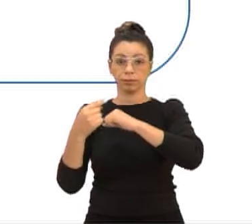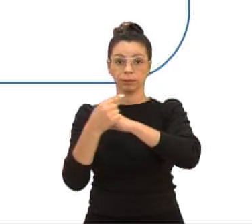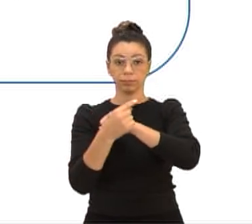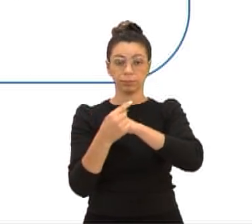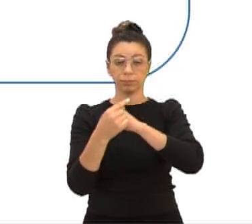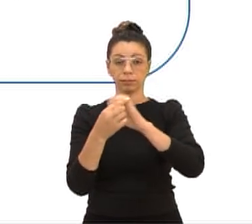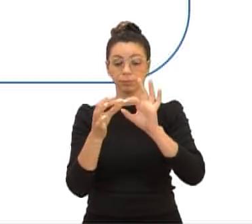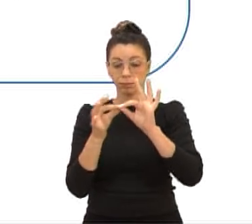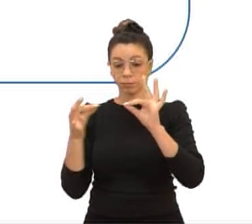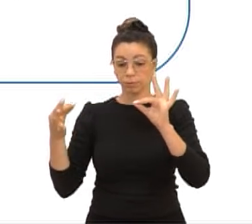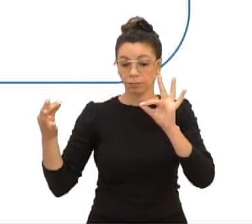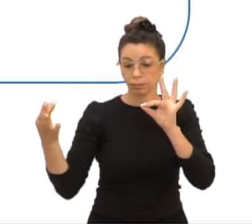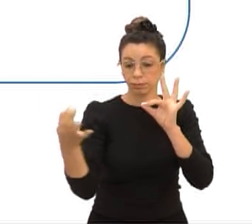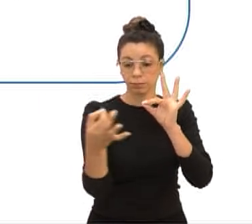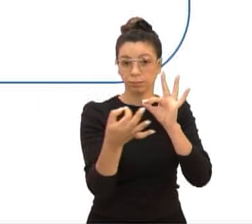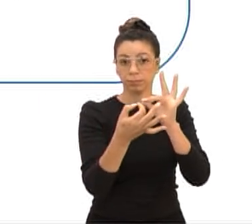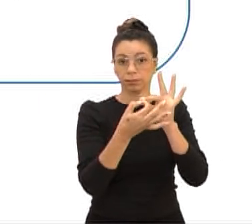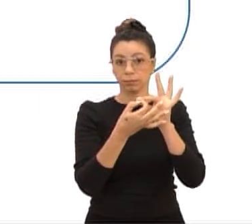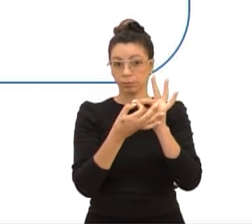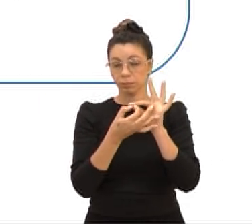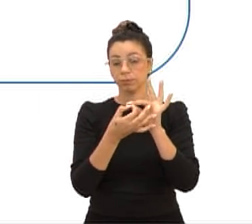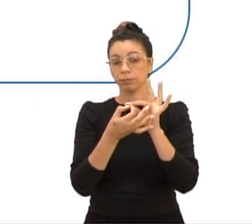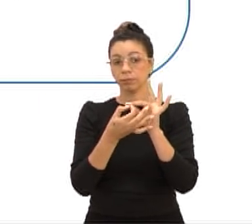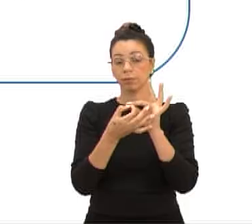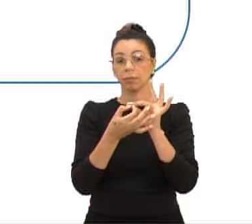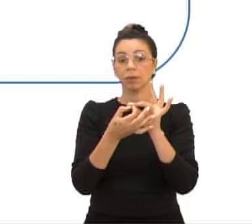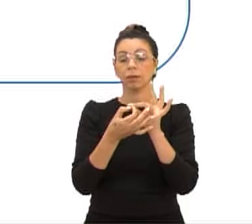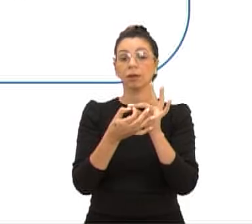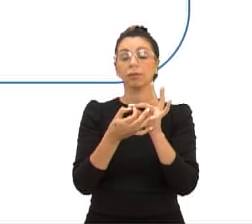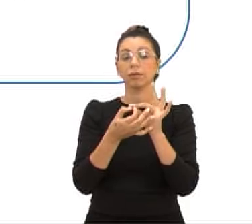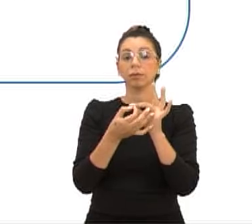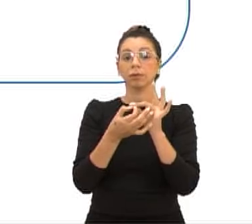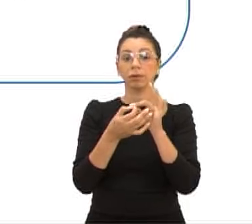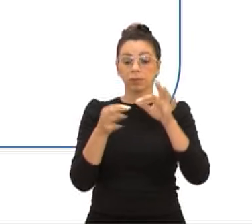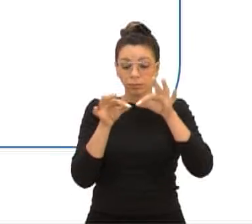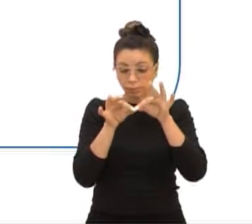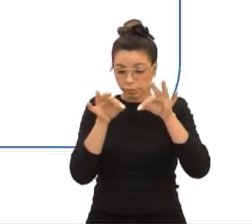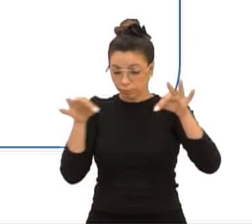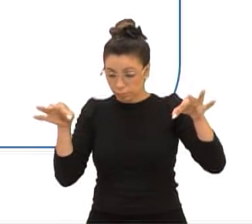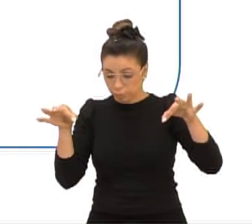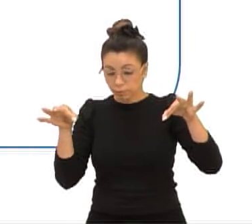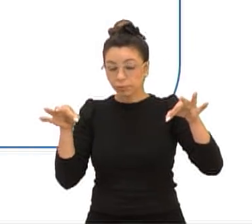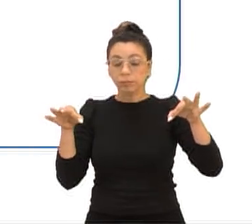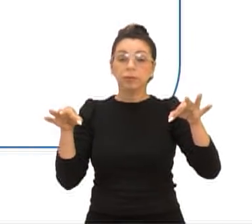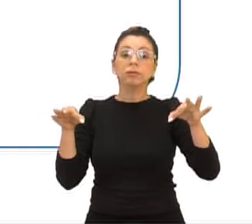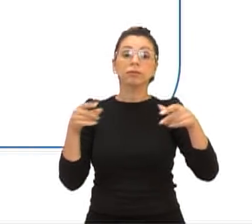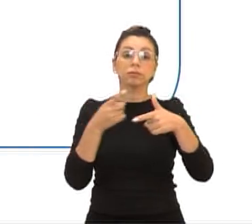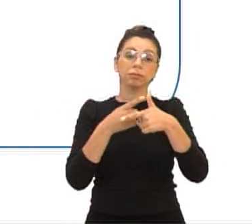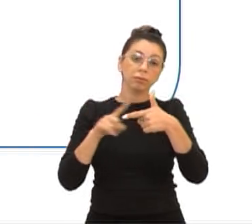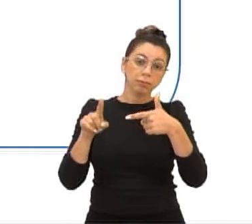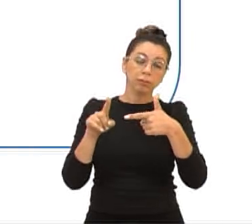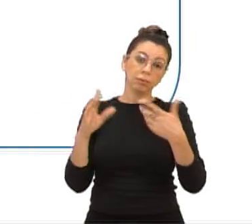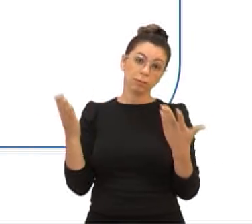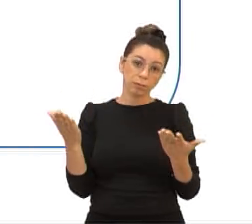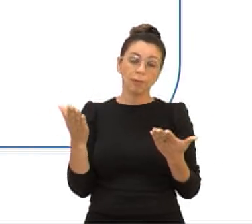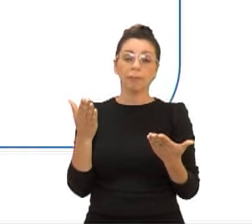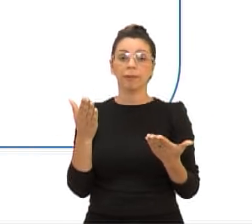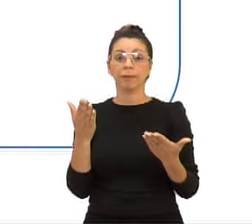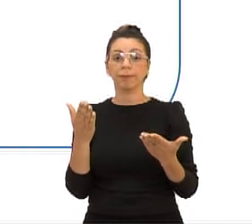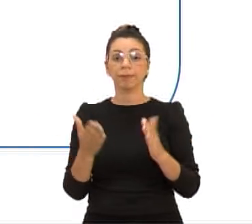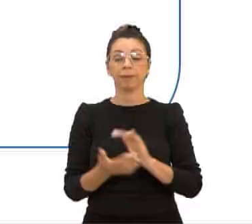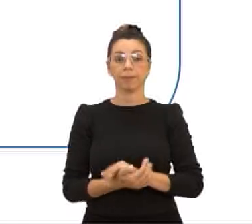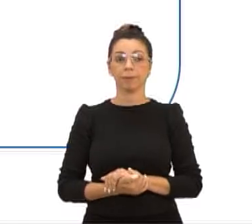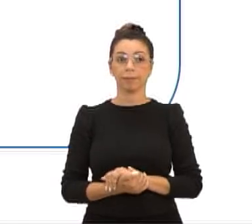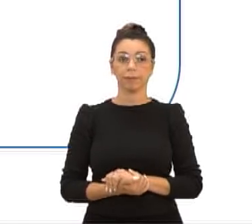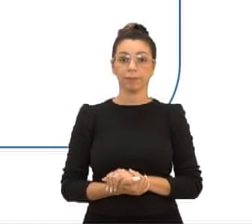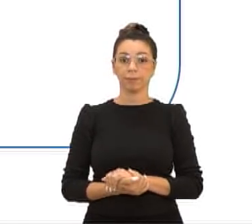cada objeto, dividido pelo diâmetro de cada objeto, tá? Qual conclusão nós podemos chegar? Que